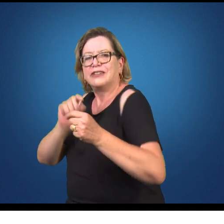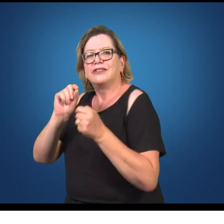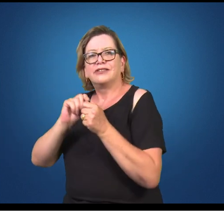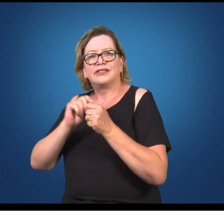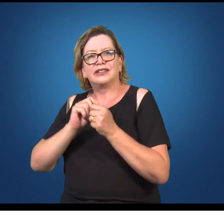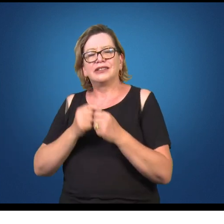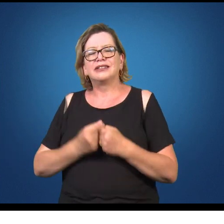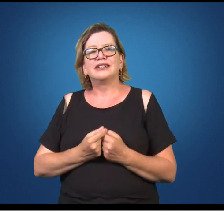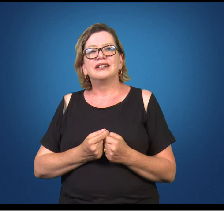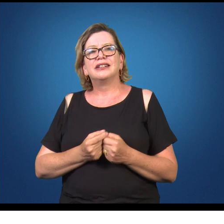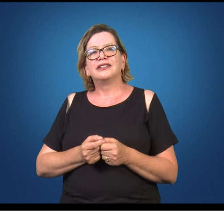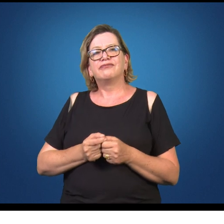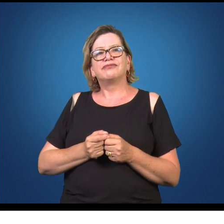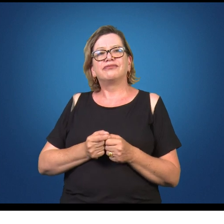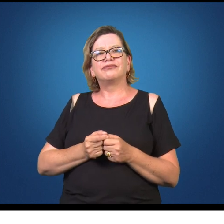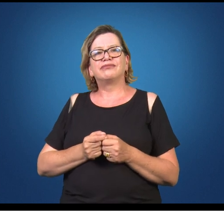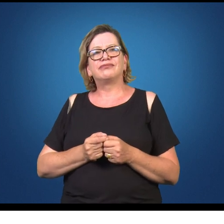Então,